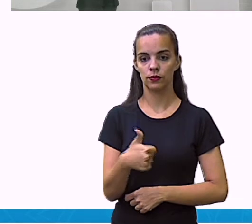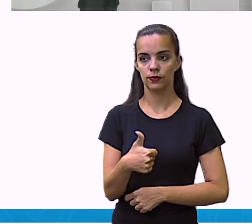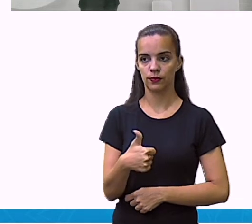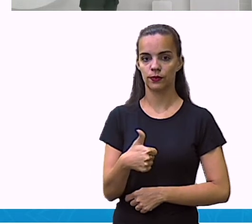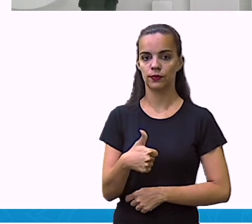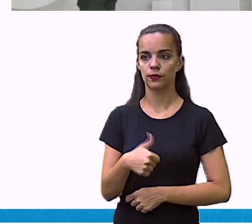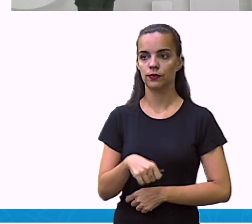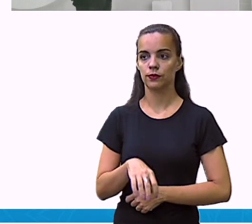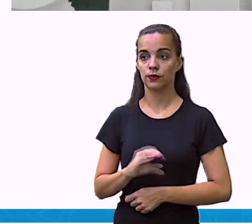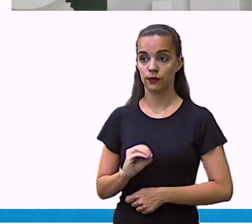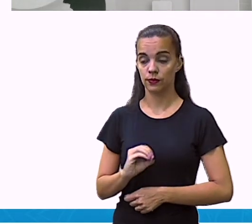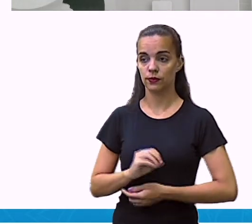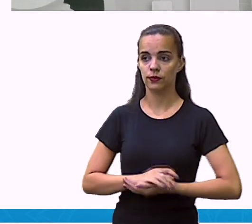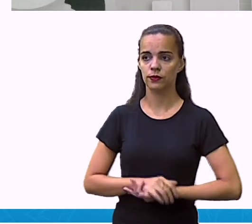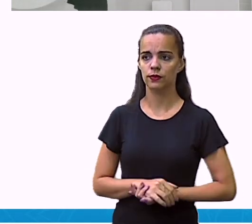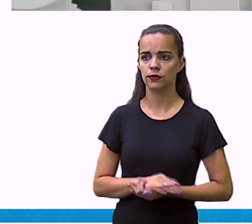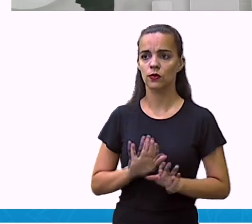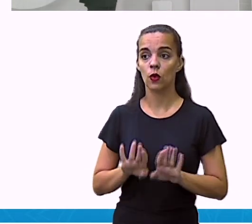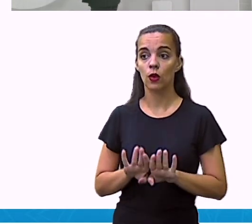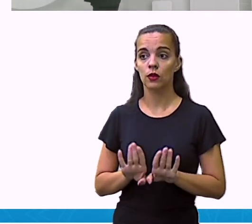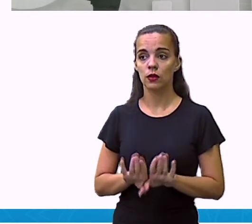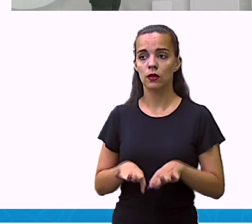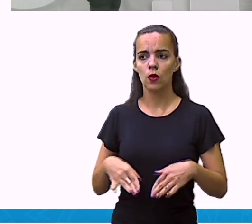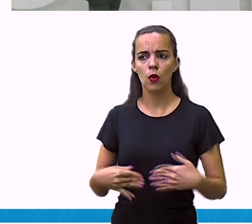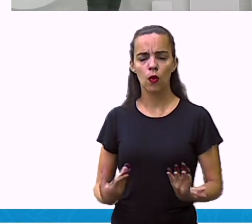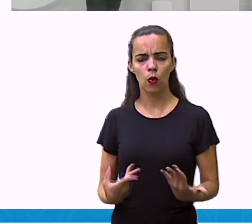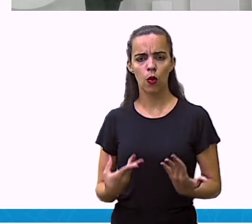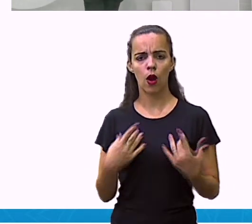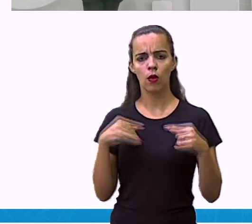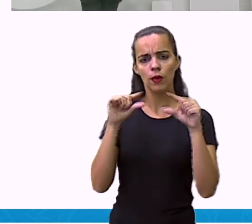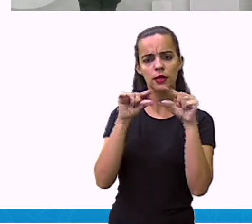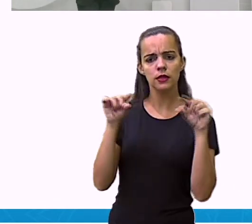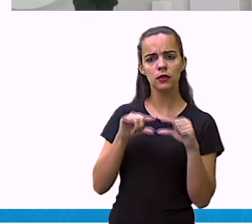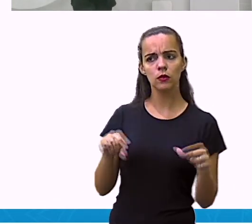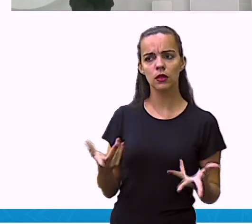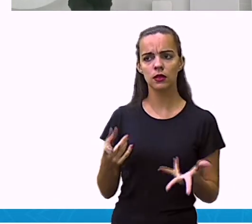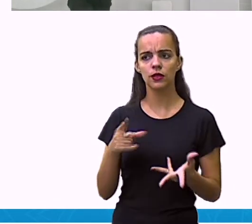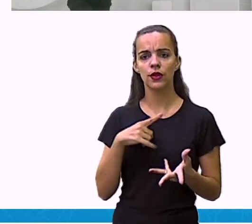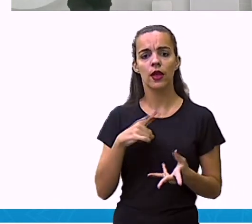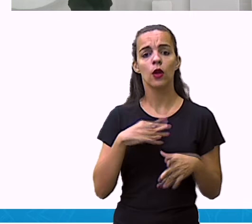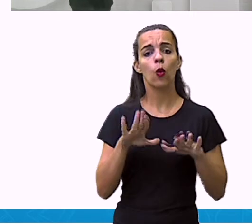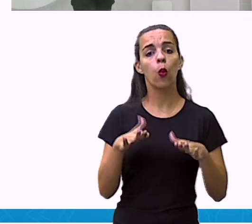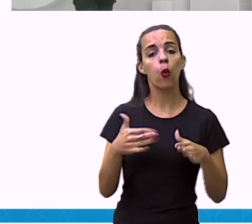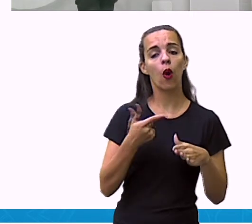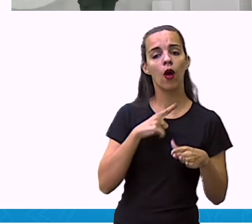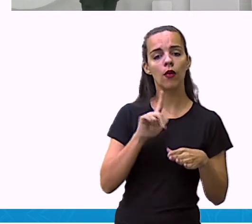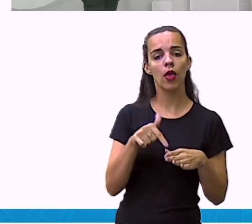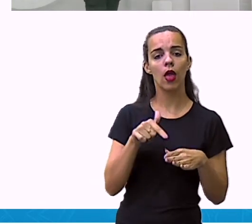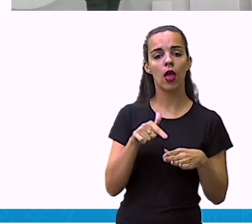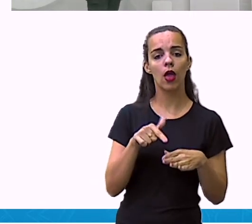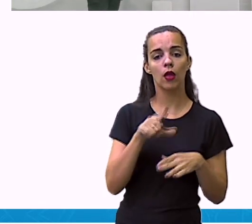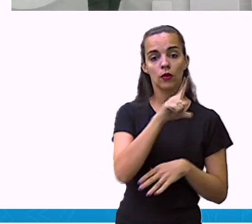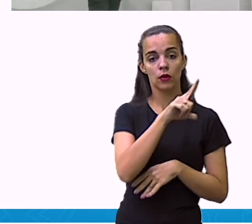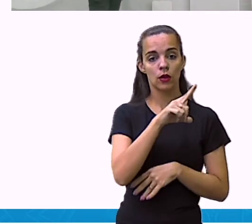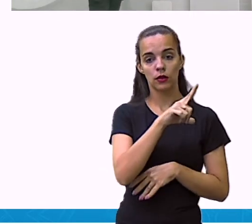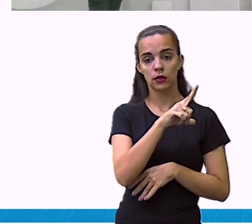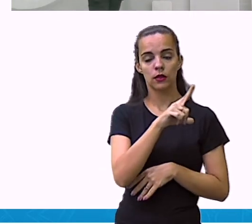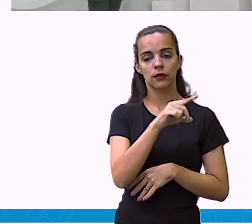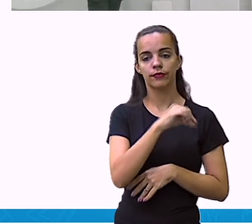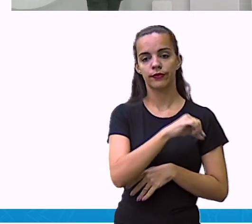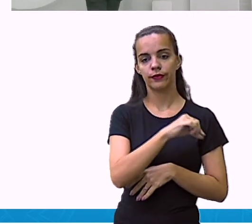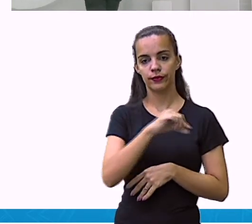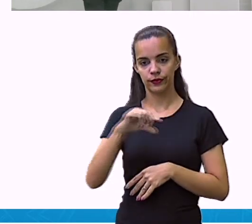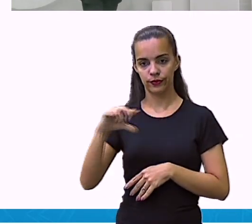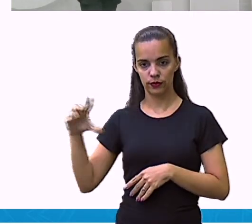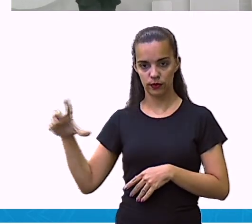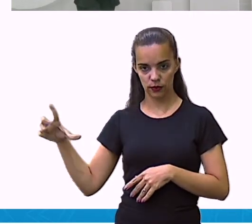e 1. Qual dessas duas linhas é a minha ordem crescente e qual é a ordem